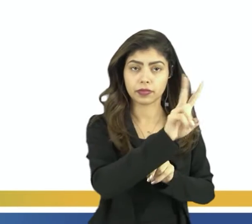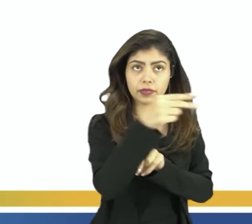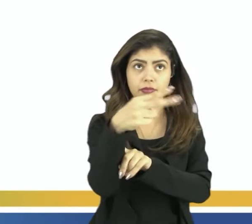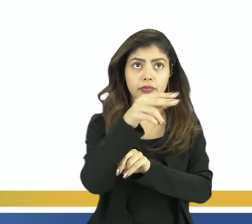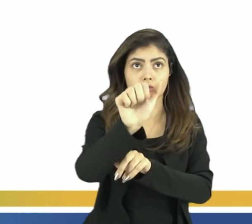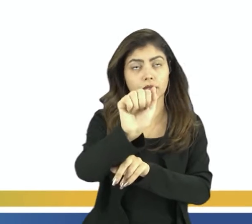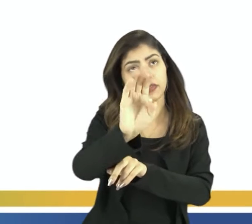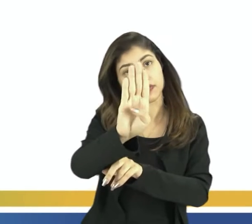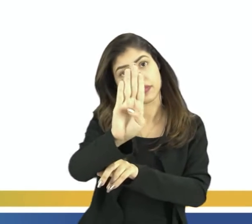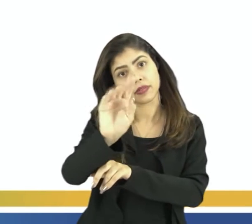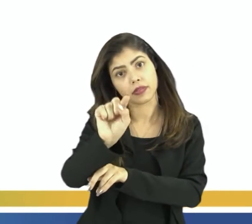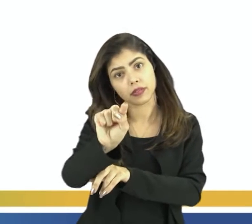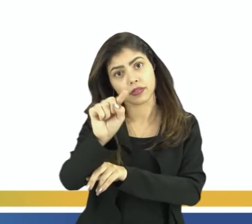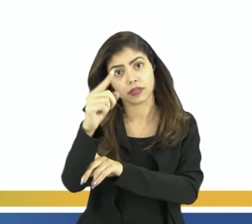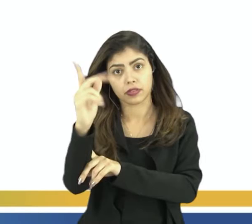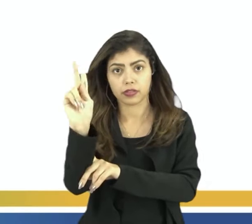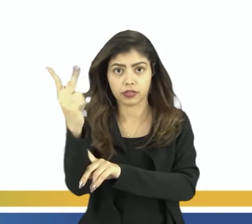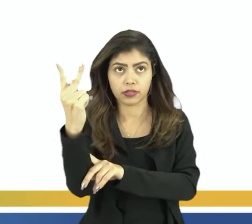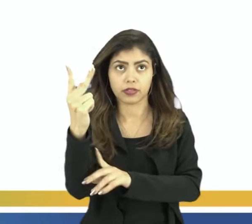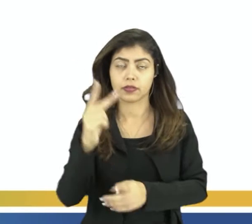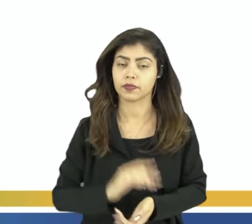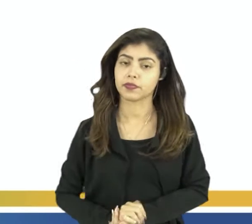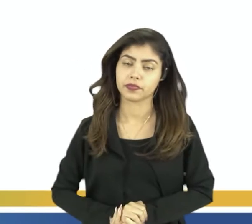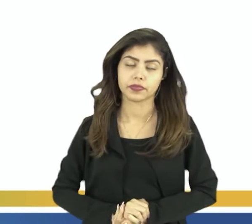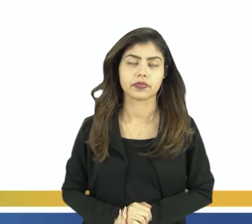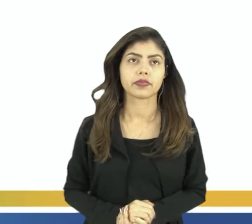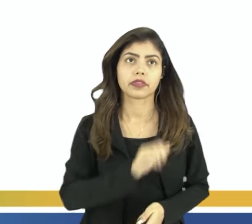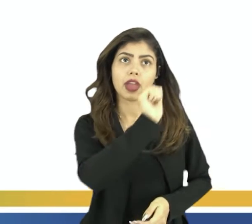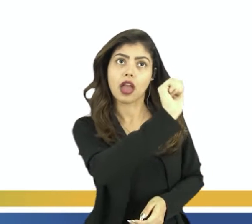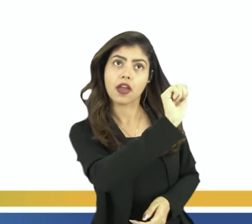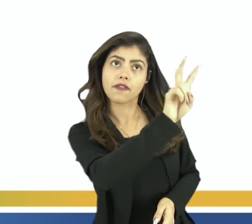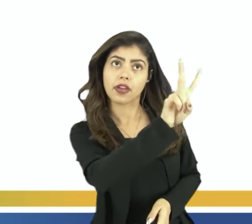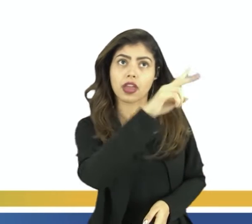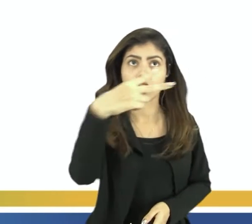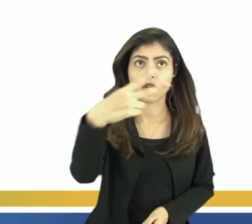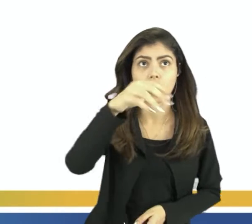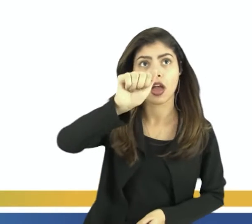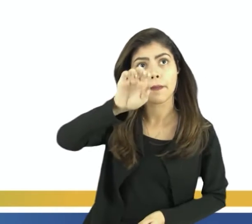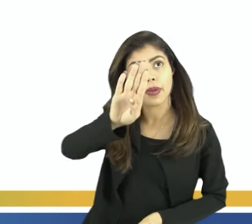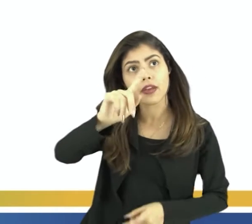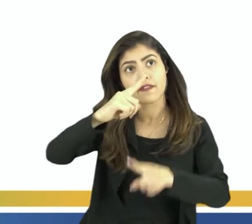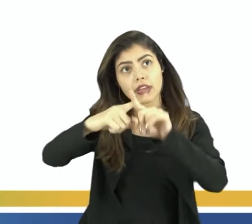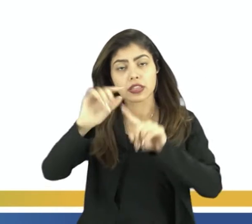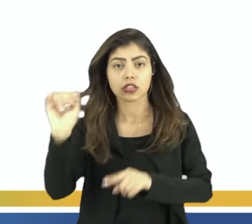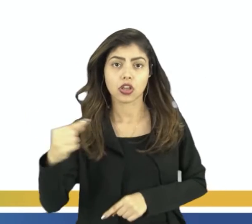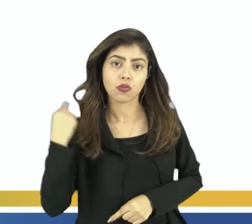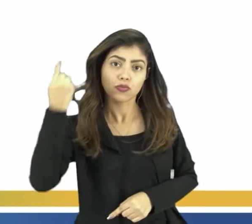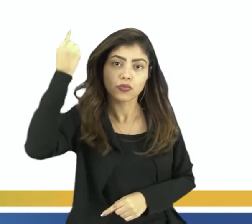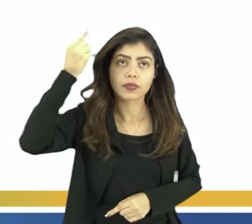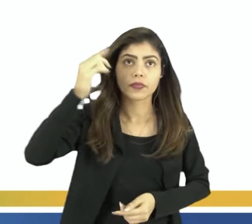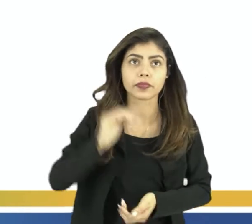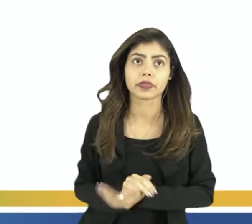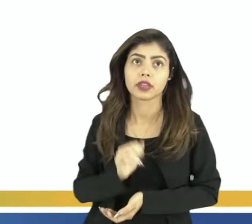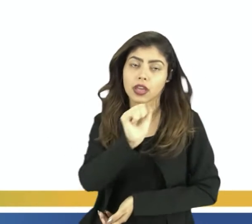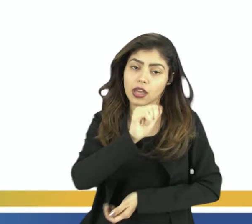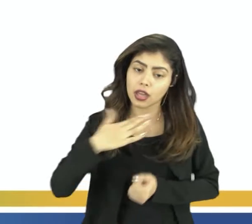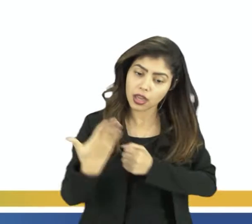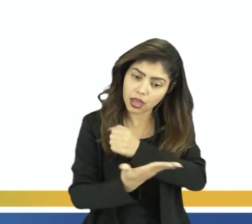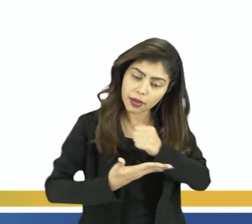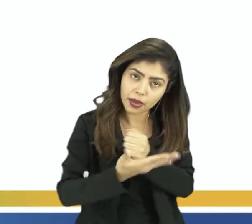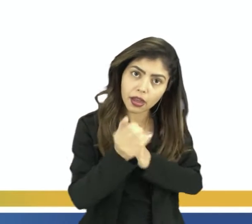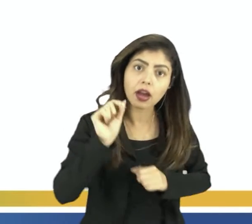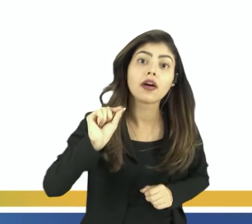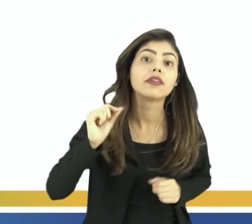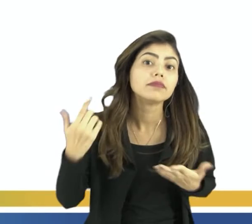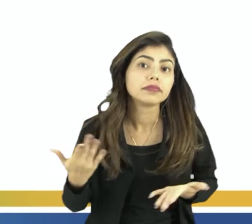V é igual a vezes AB, né, que é a área da base, vezes a altura. A área da base é